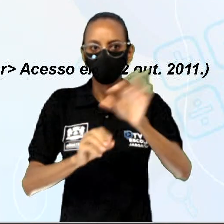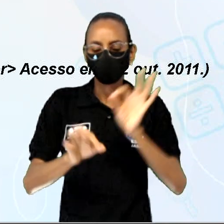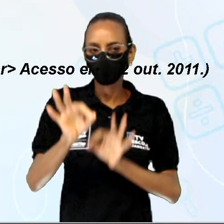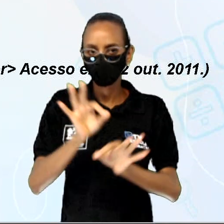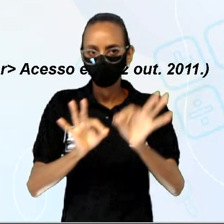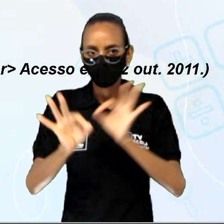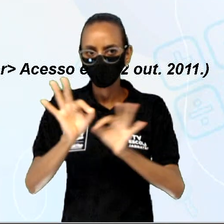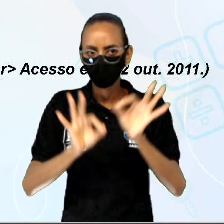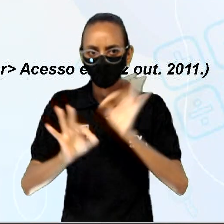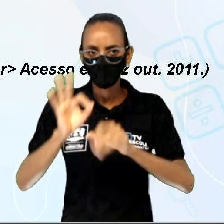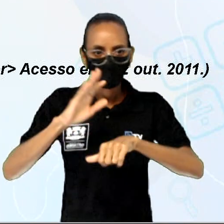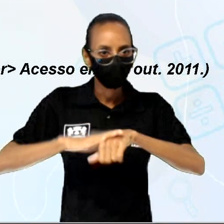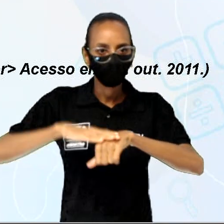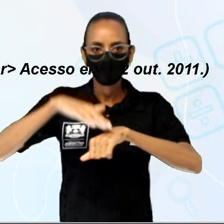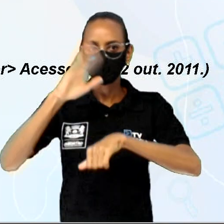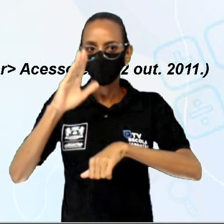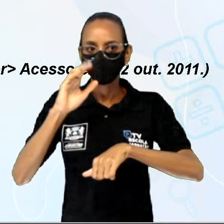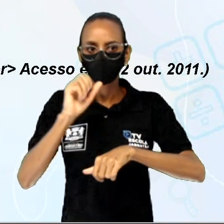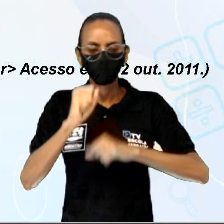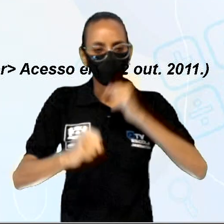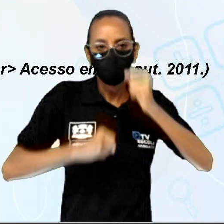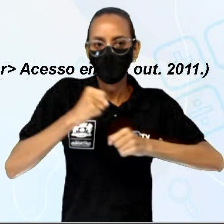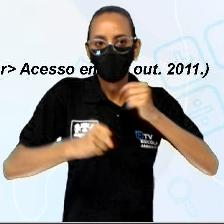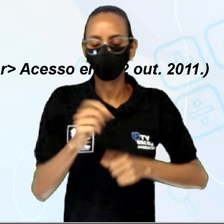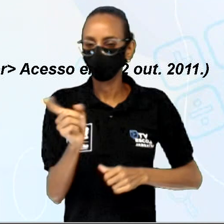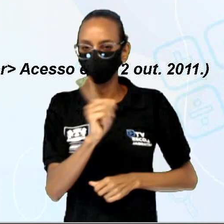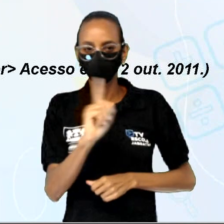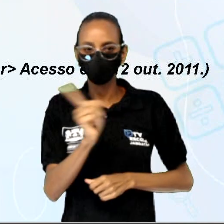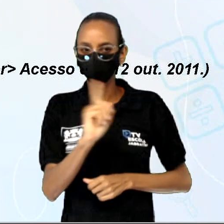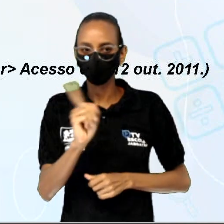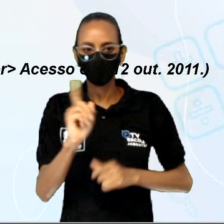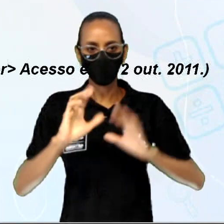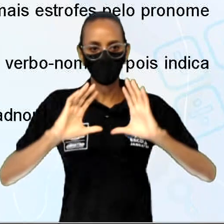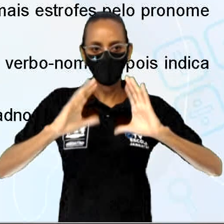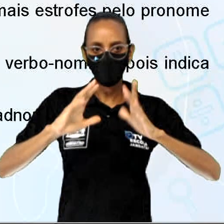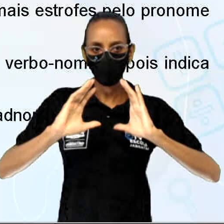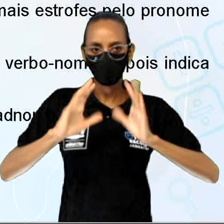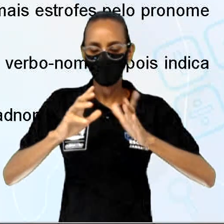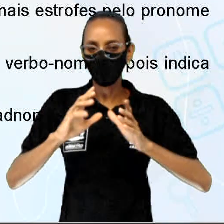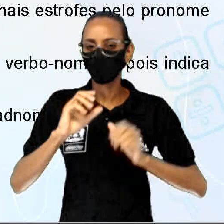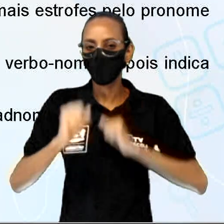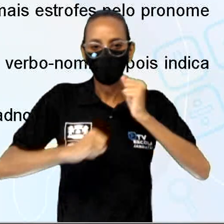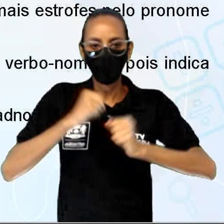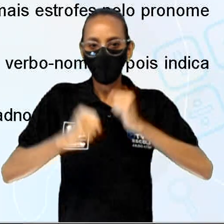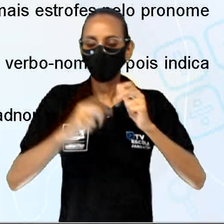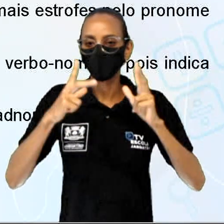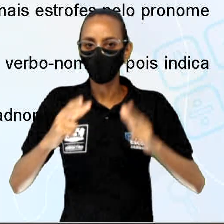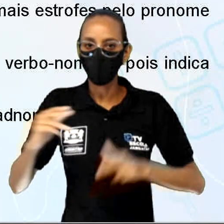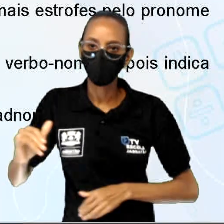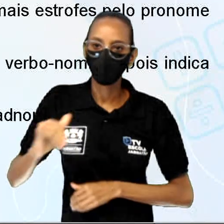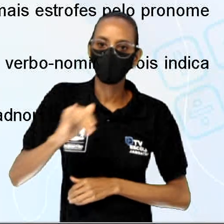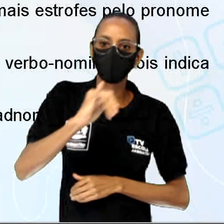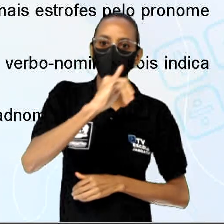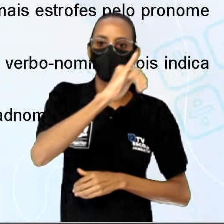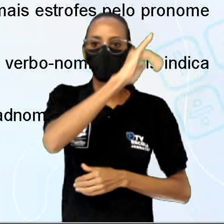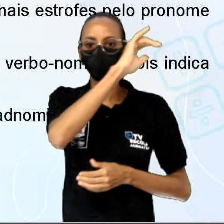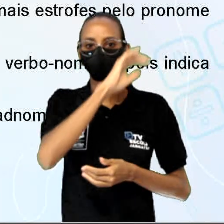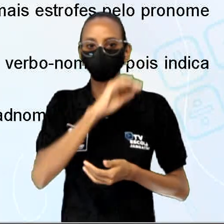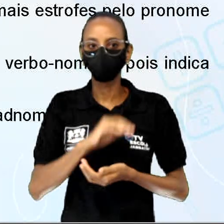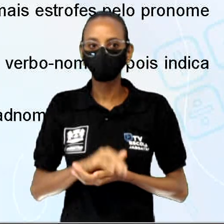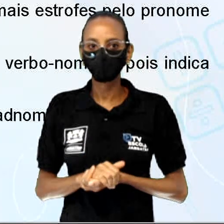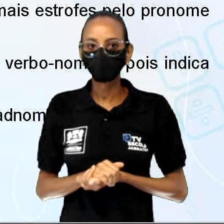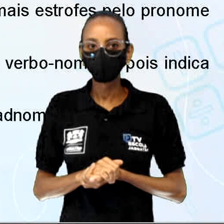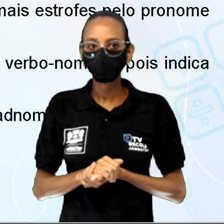extremo. Não corre, ele sabe que a bola, ele grama, mais do que corre, voa. Quanto aos aspectos morfossintáticos do